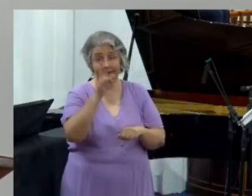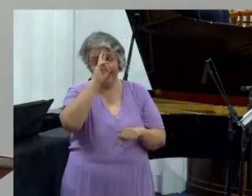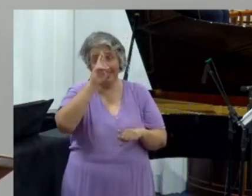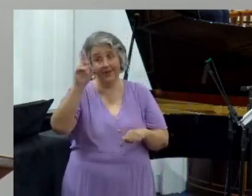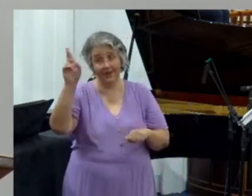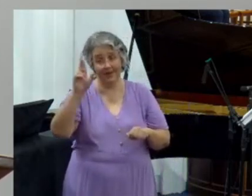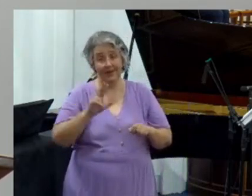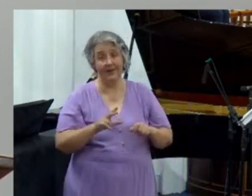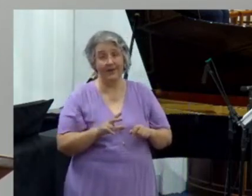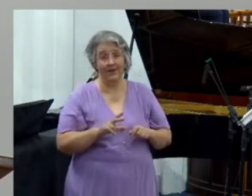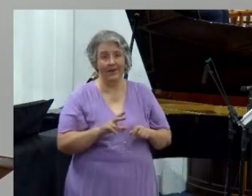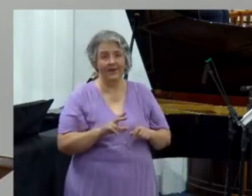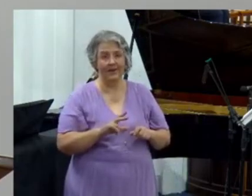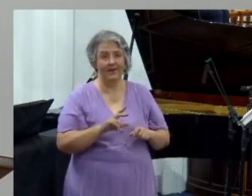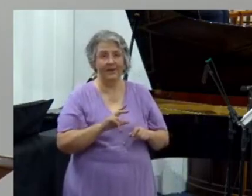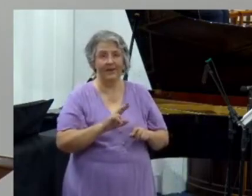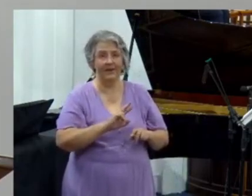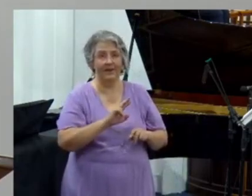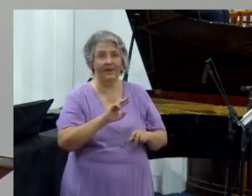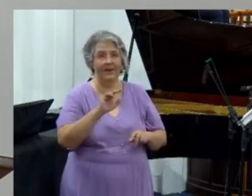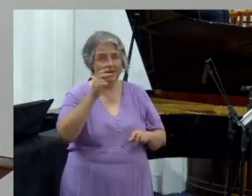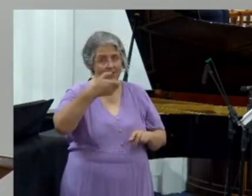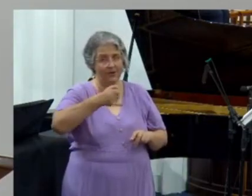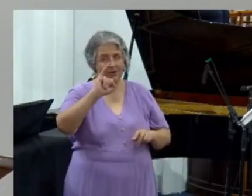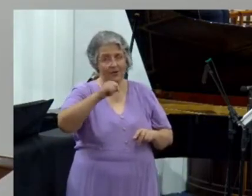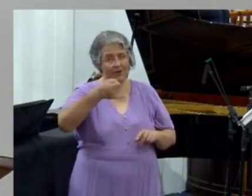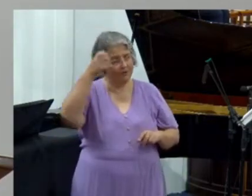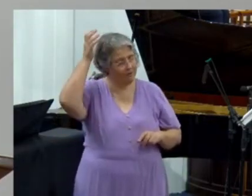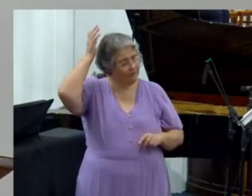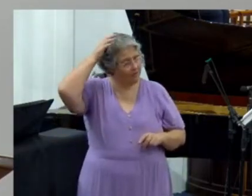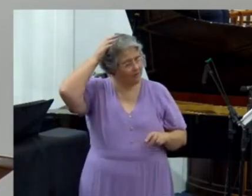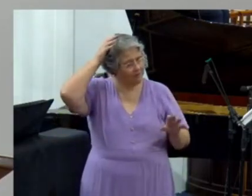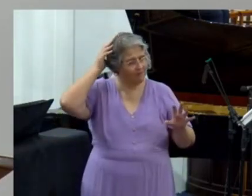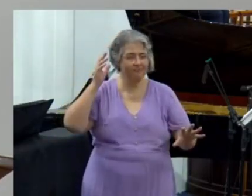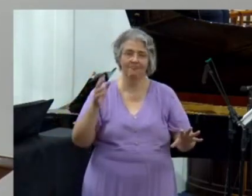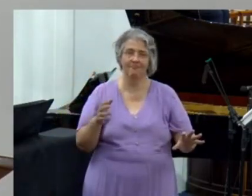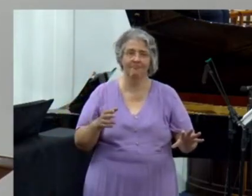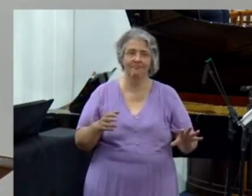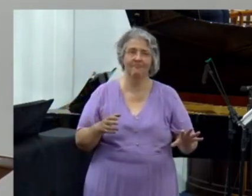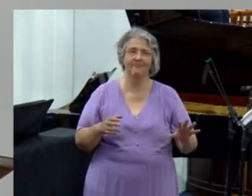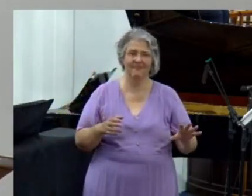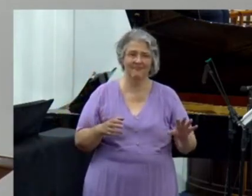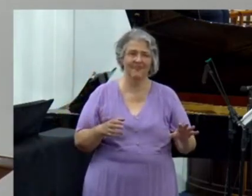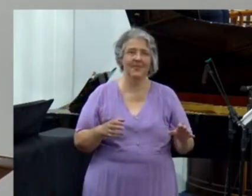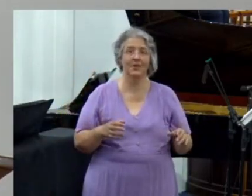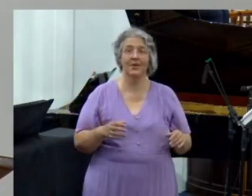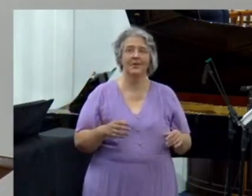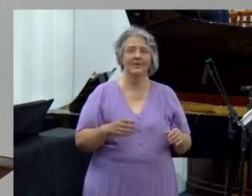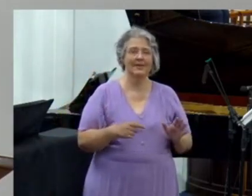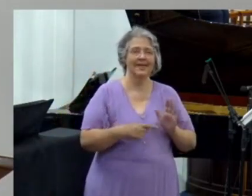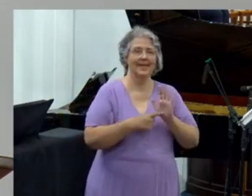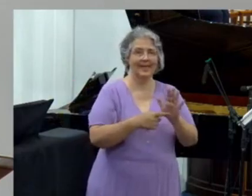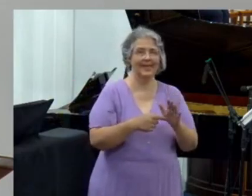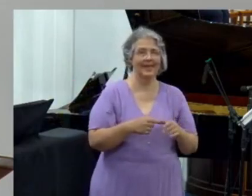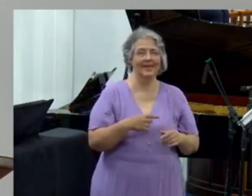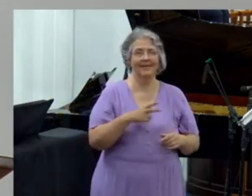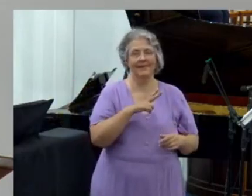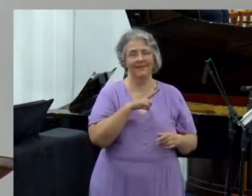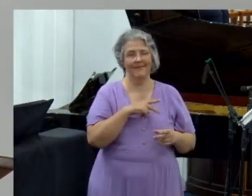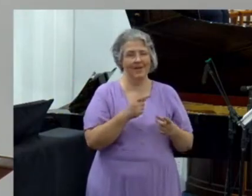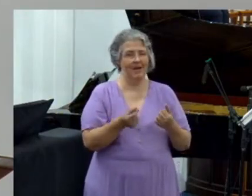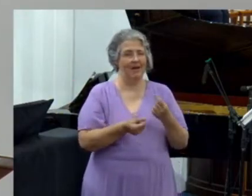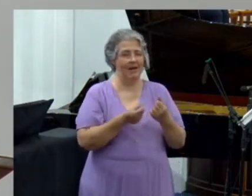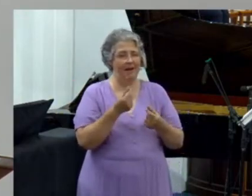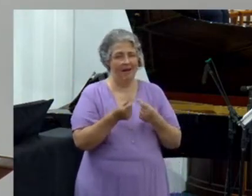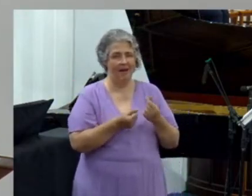tornado uma liderança marcada pelo roubo, marcada pelos seus próprios interesses, e ao invés de ser um